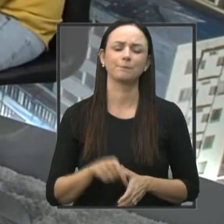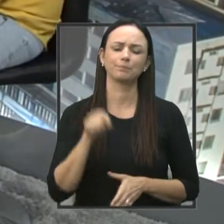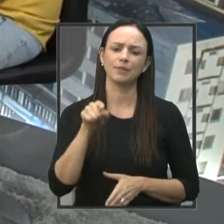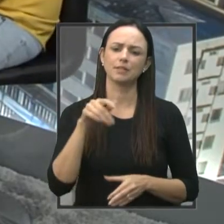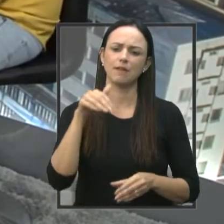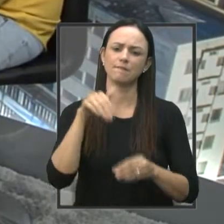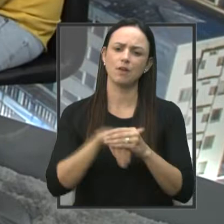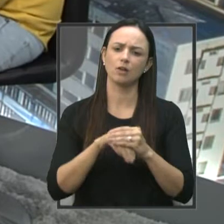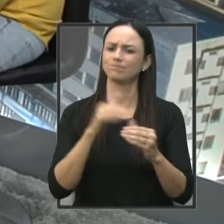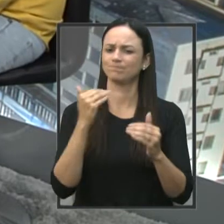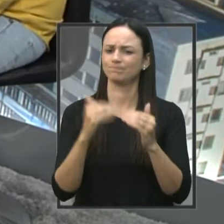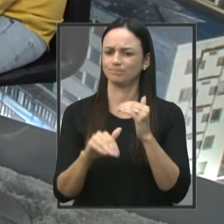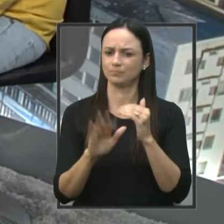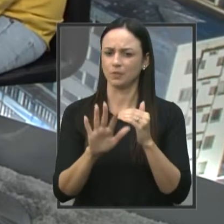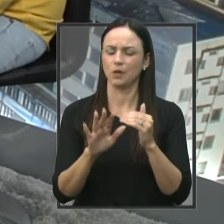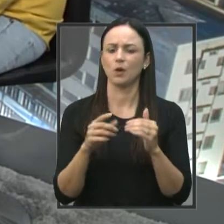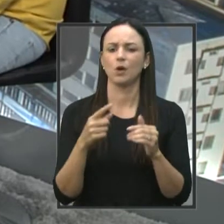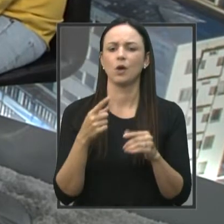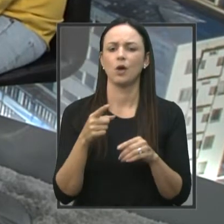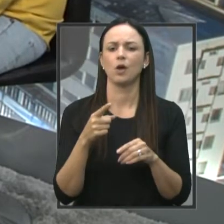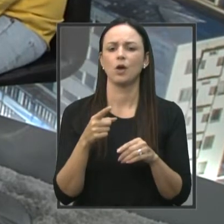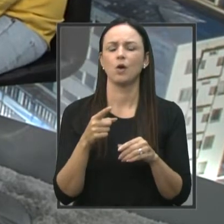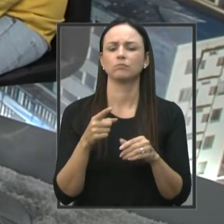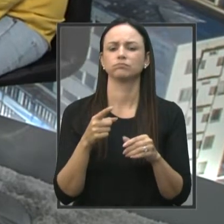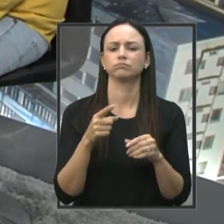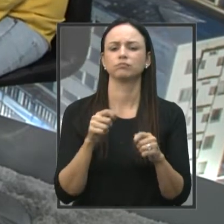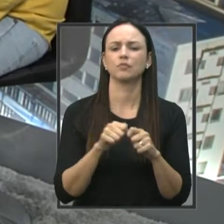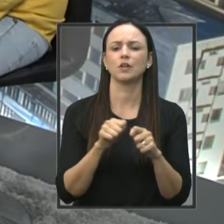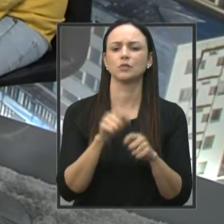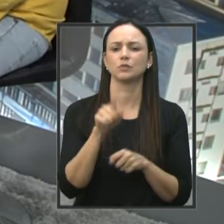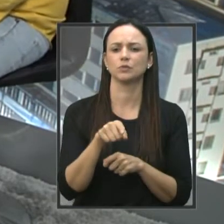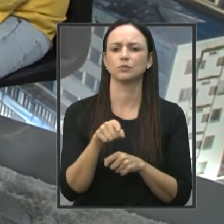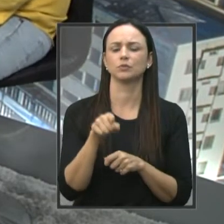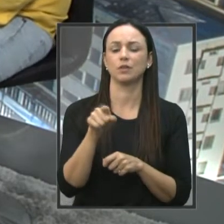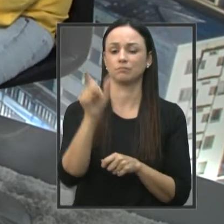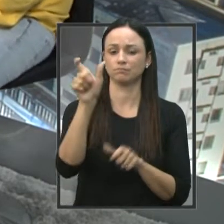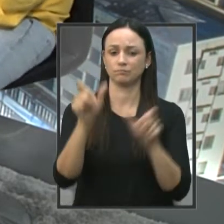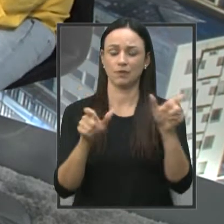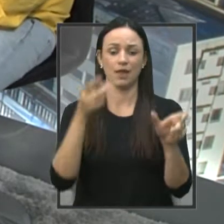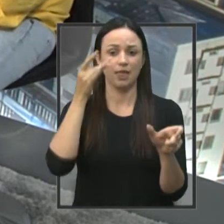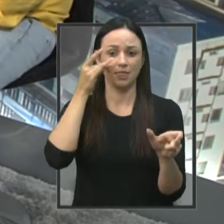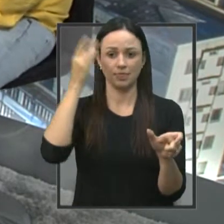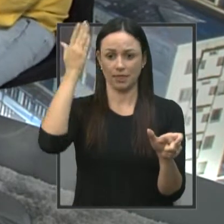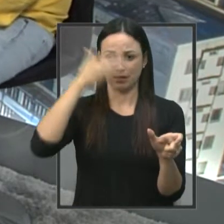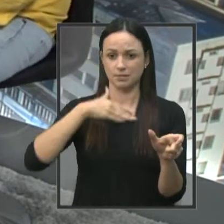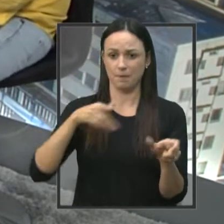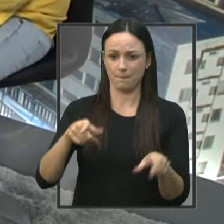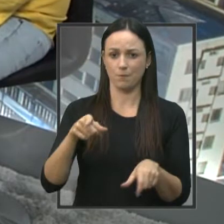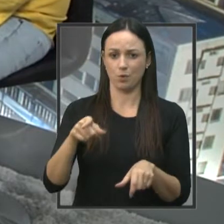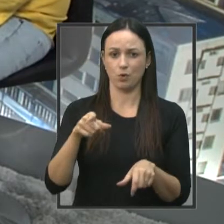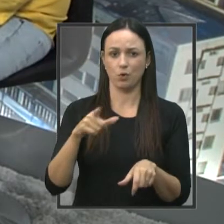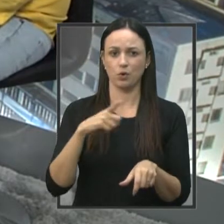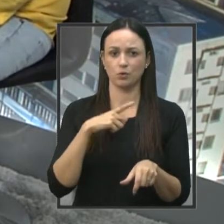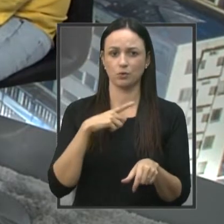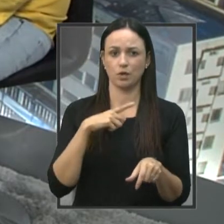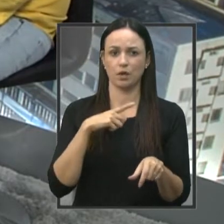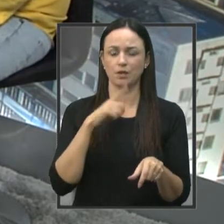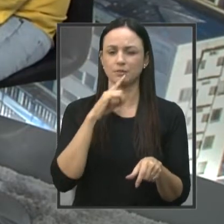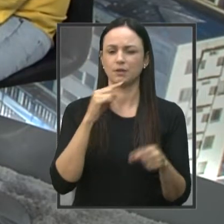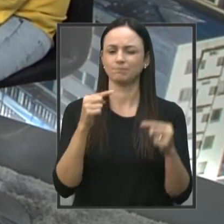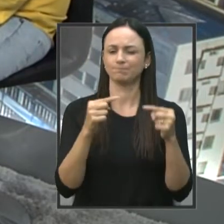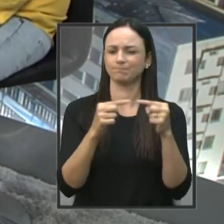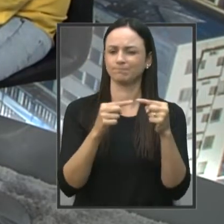divergente, é colocado em um momento em que uma das testemunhas teria uma certa ligação com o presidente da SEI,